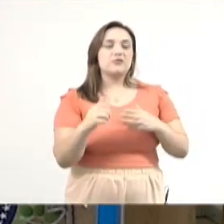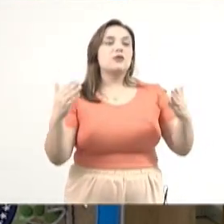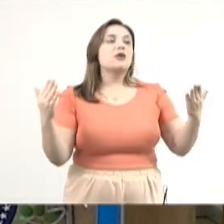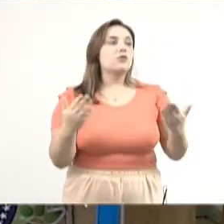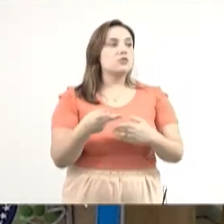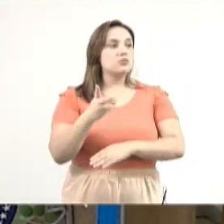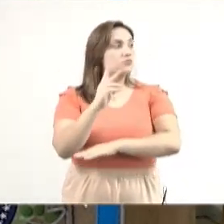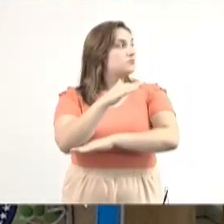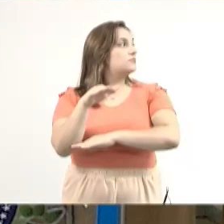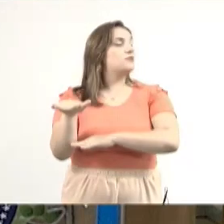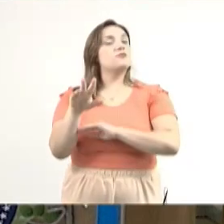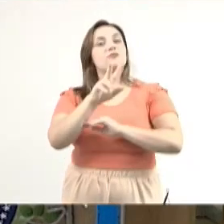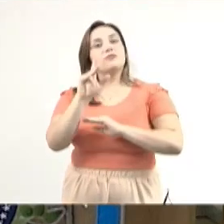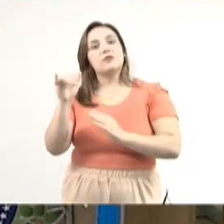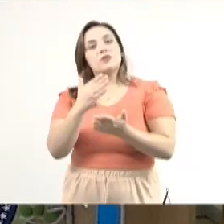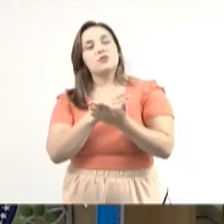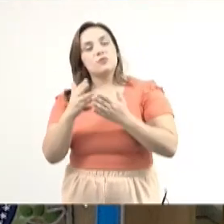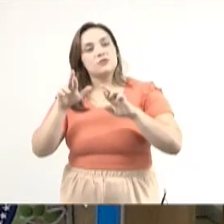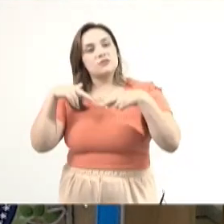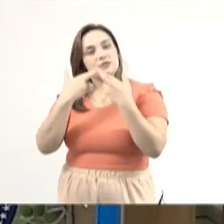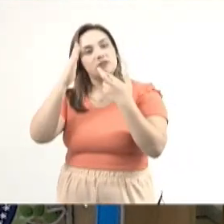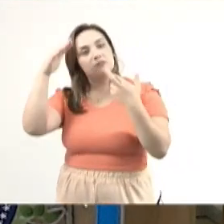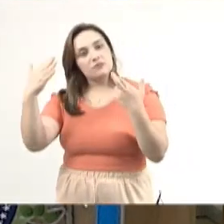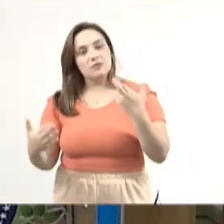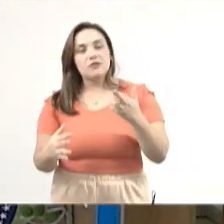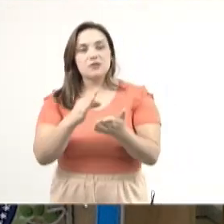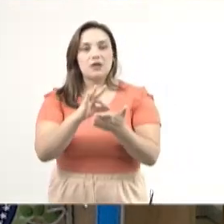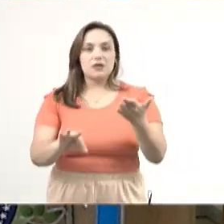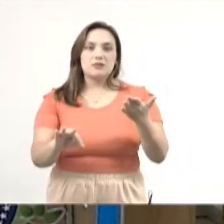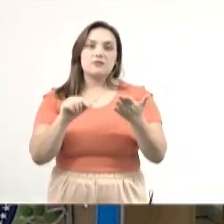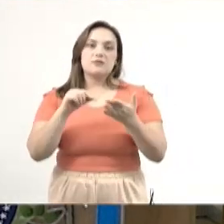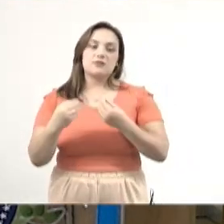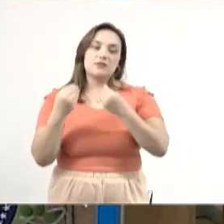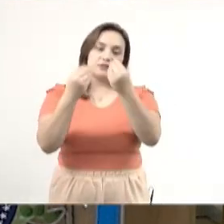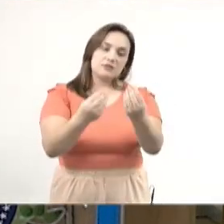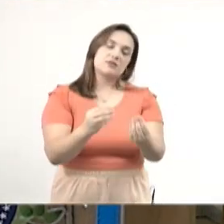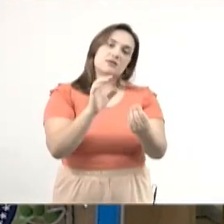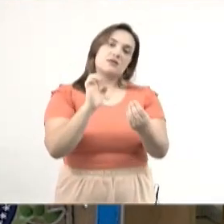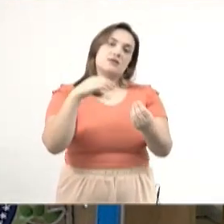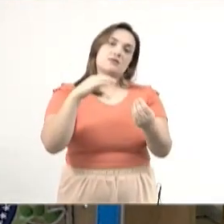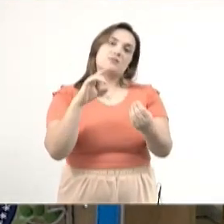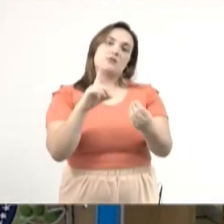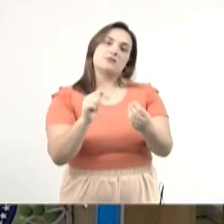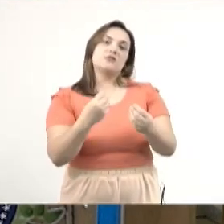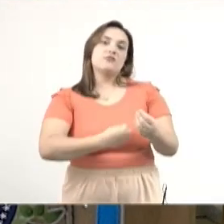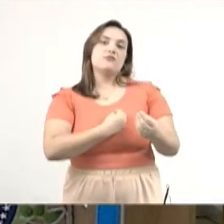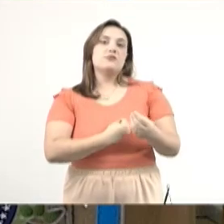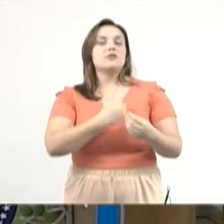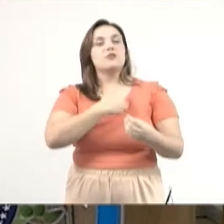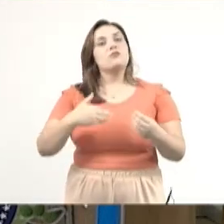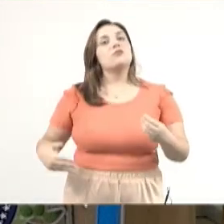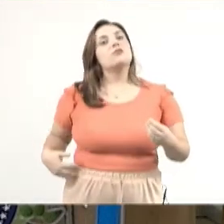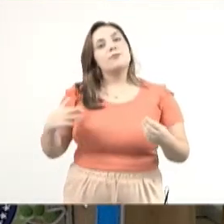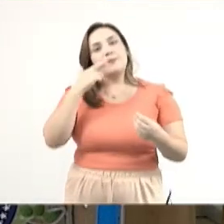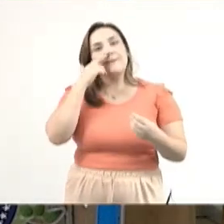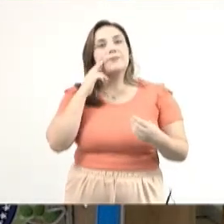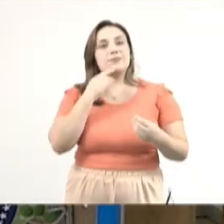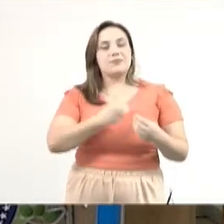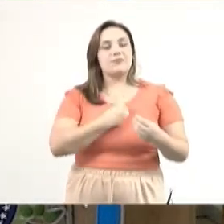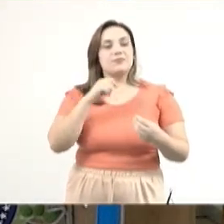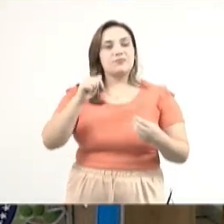que comece a solenidade de assinatura das emendas parlamentares com a presença do governador Eduardo Riedel. Então é